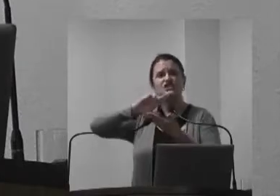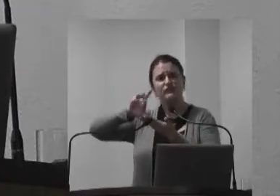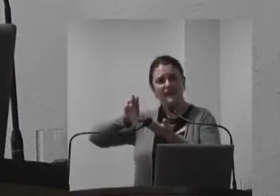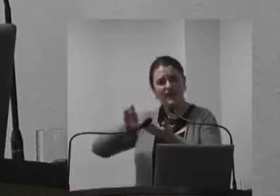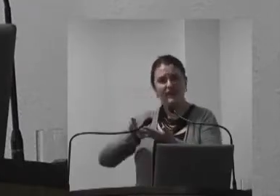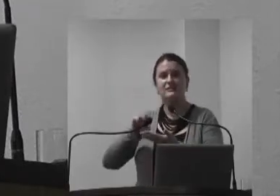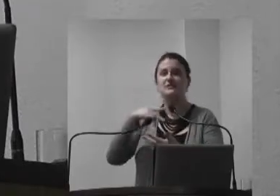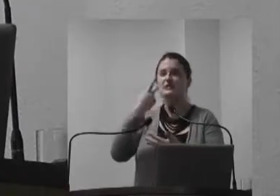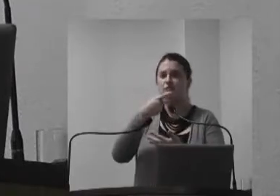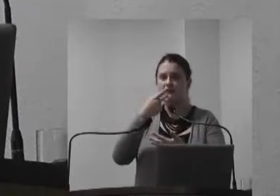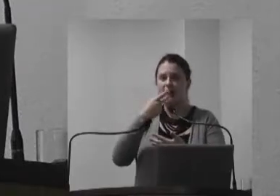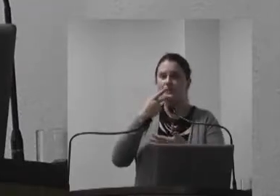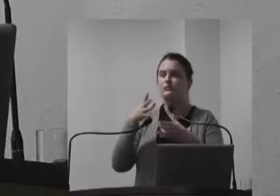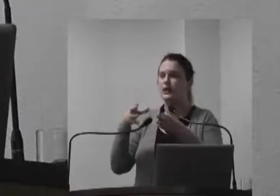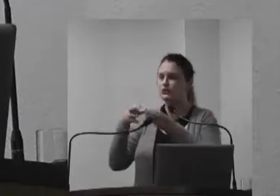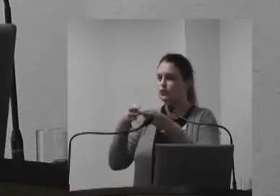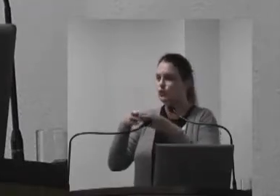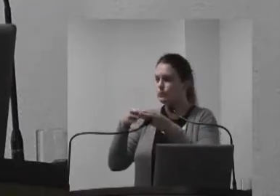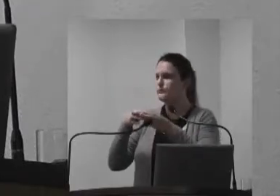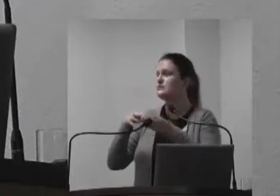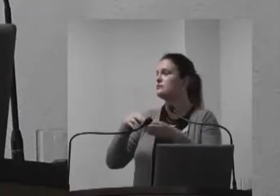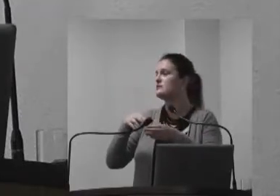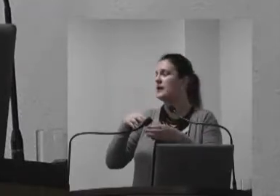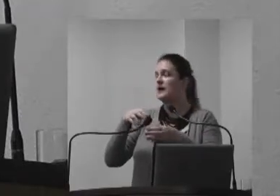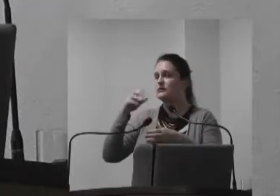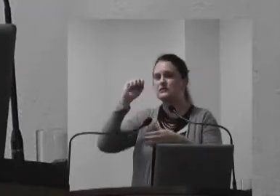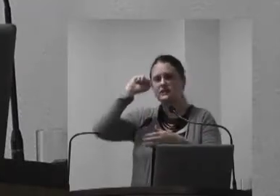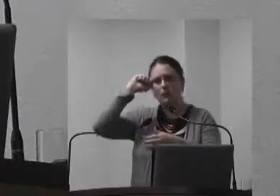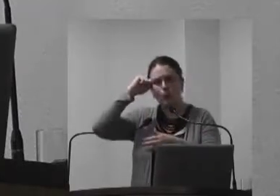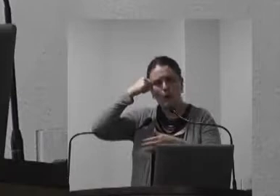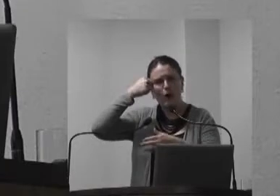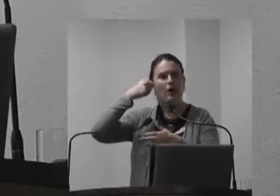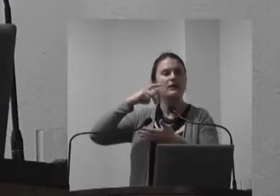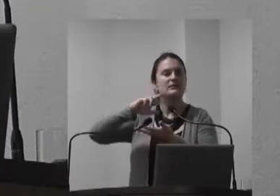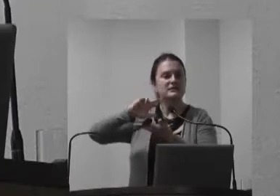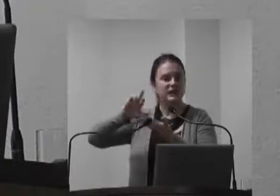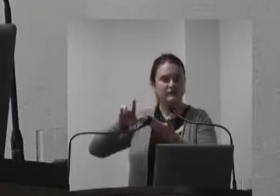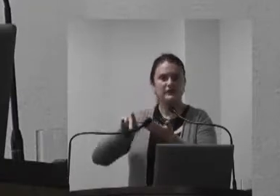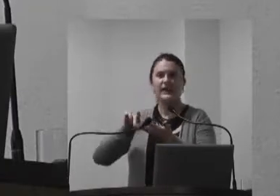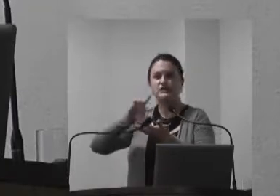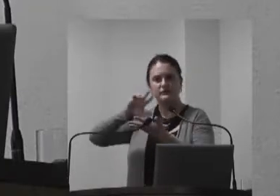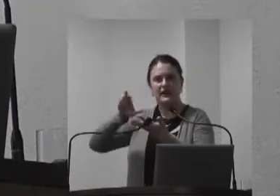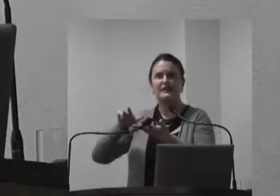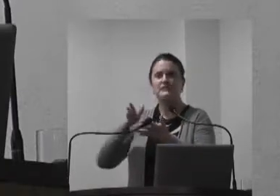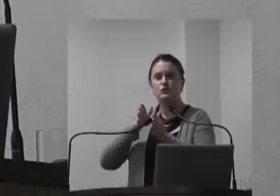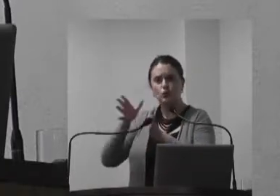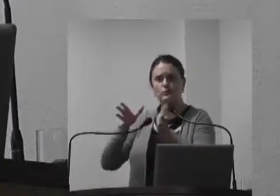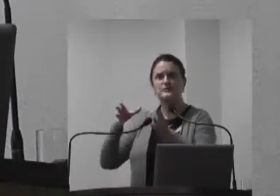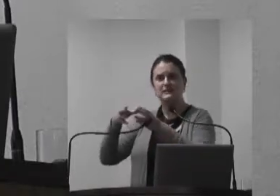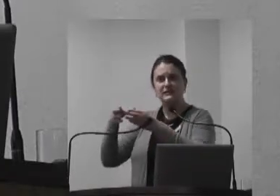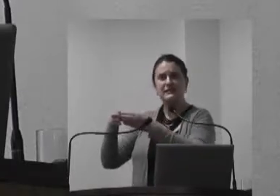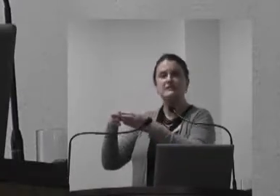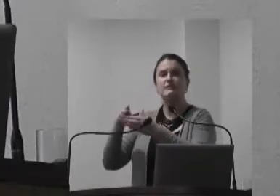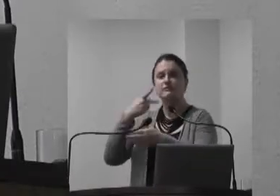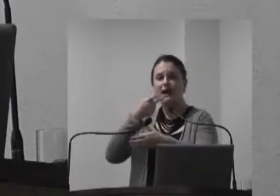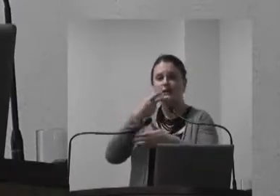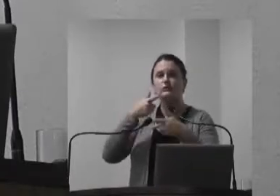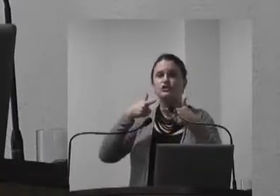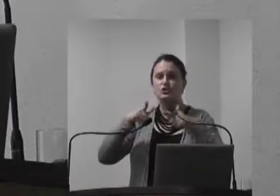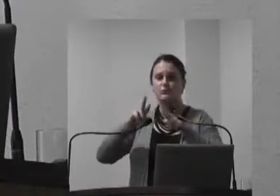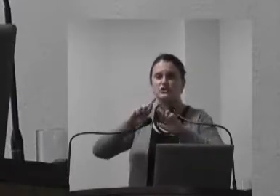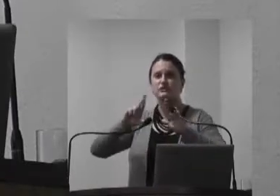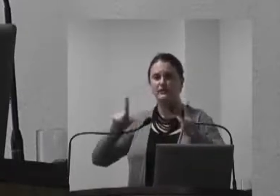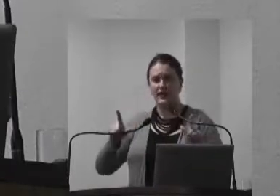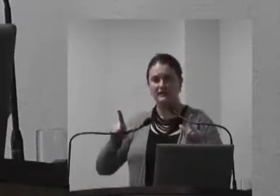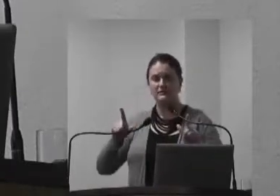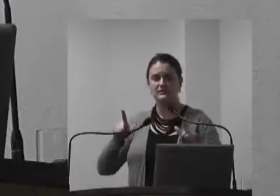etnias diferentes, que falam, né, os grupos dos quilombolas, né, diferentes grupos, etnias que